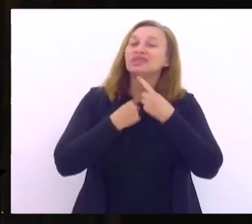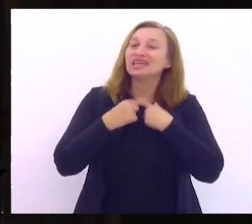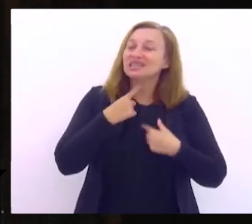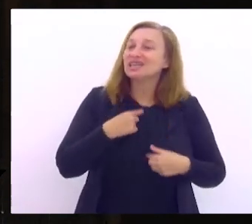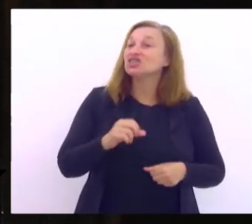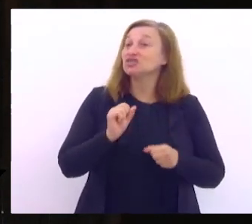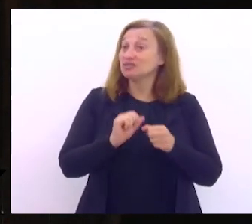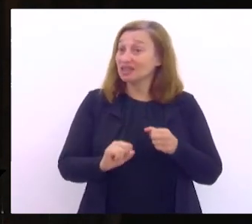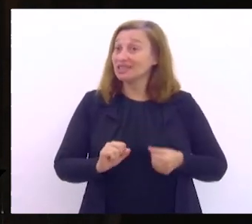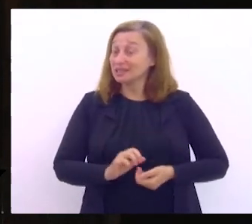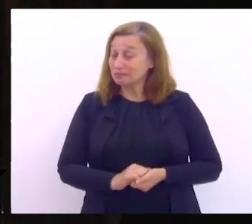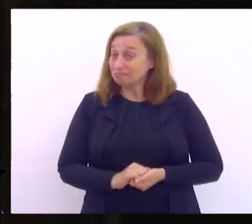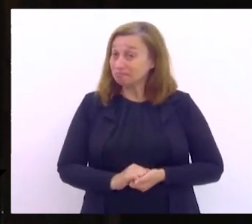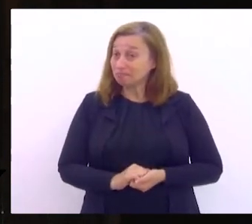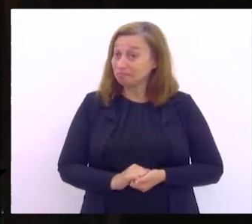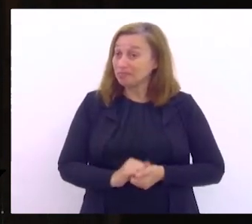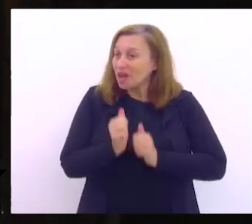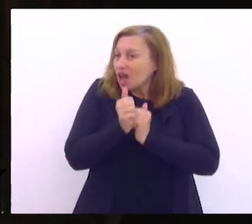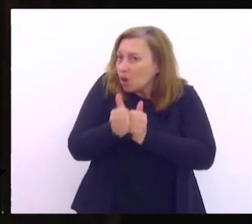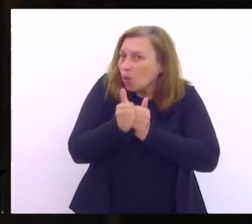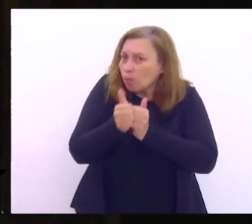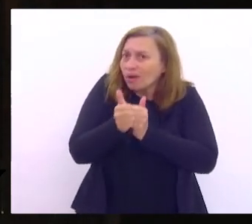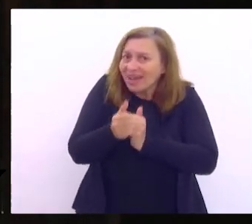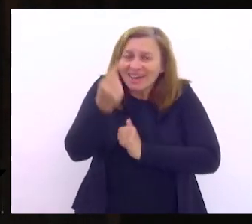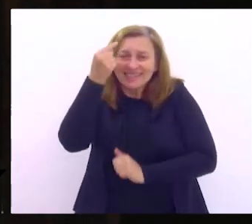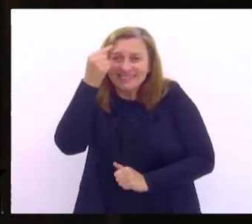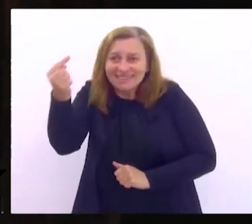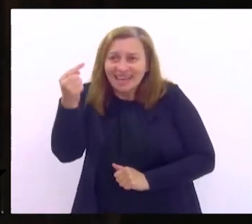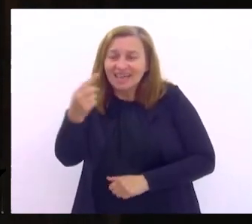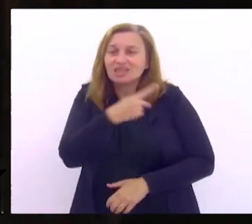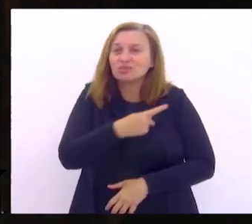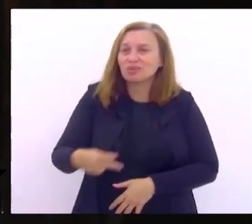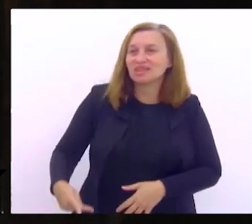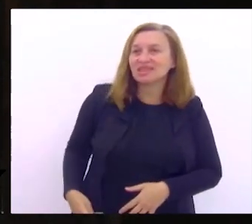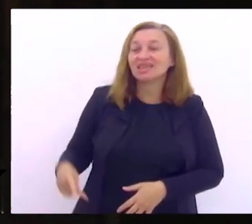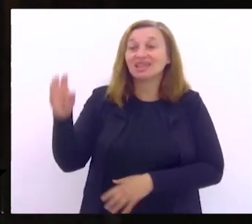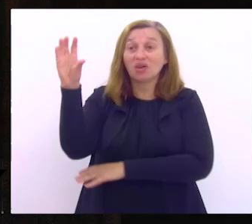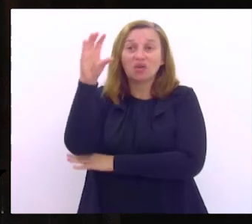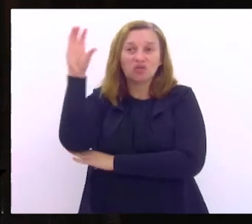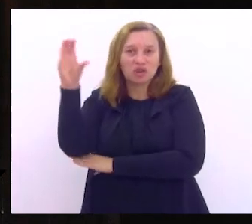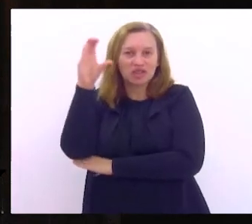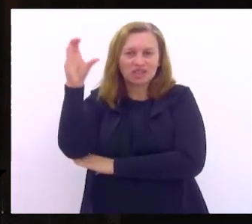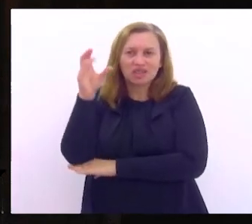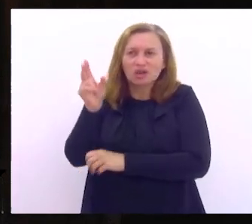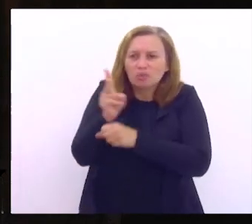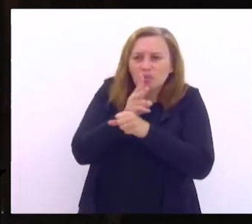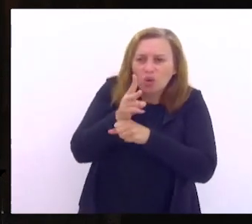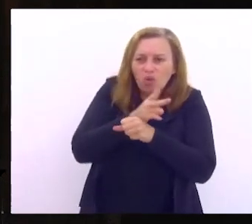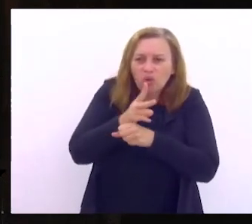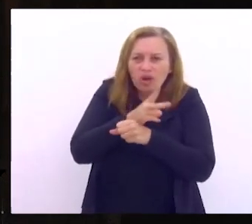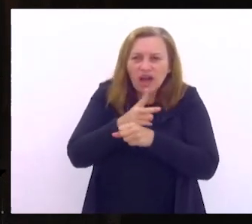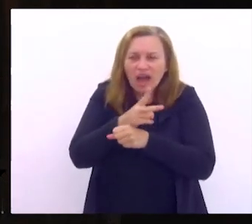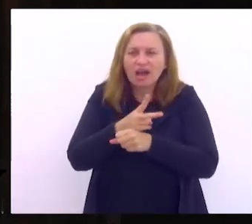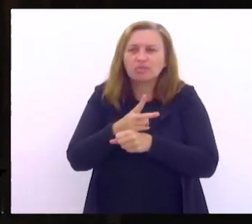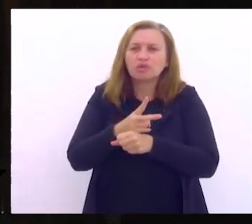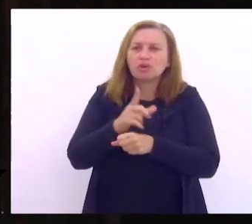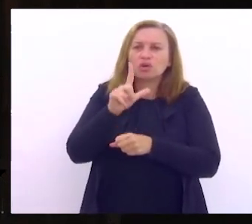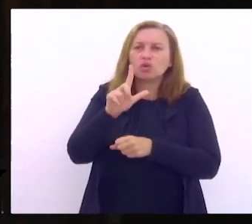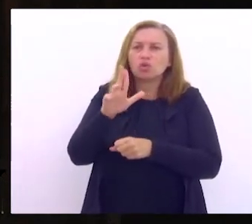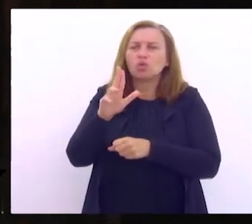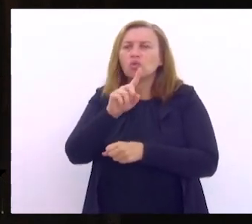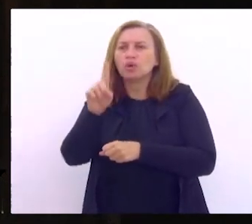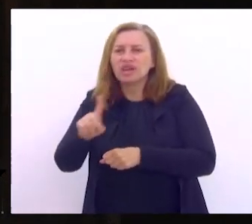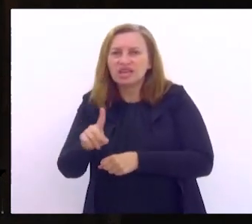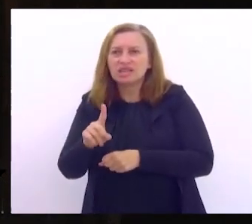fazer, acompanhar as ideias do presidente da Confederação, de procurarmos o Luiz Lima, que, através da